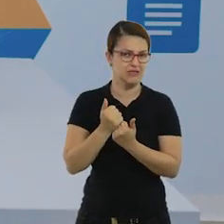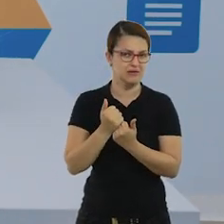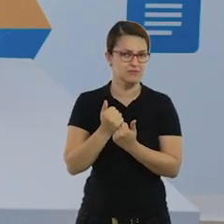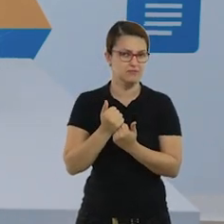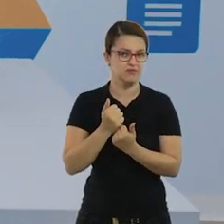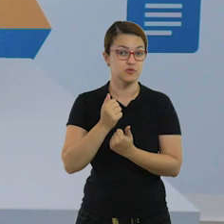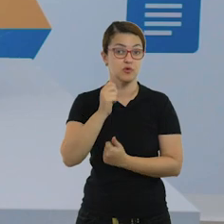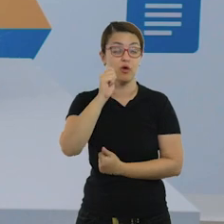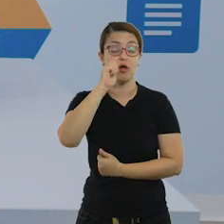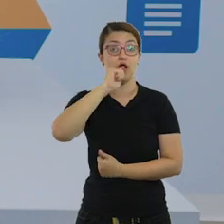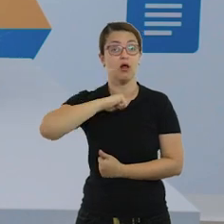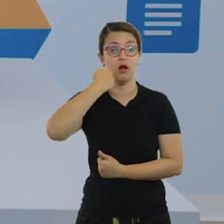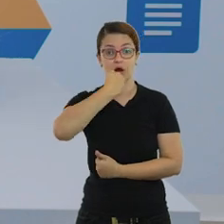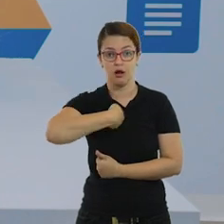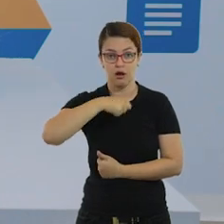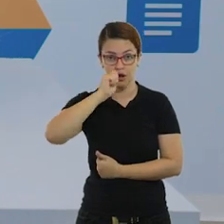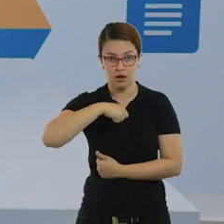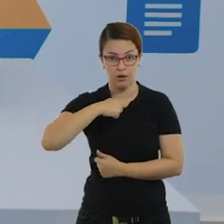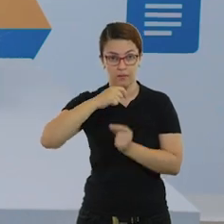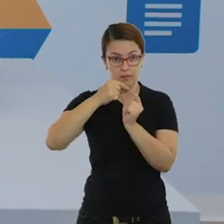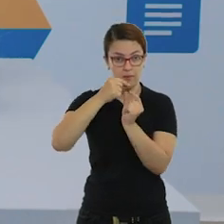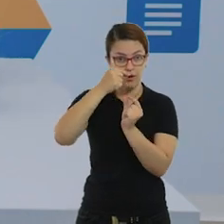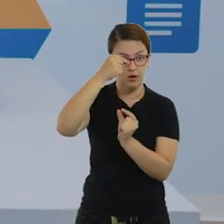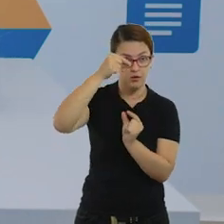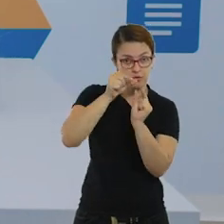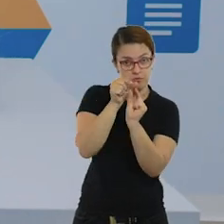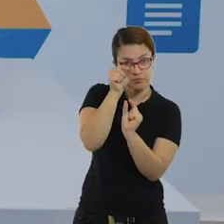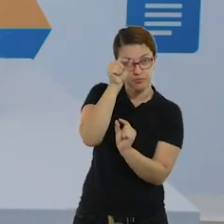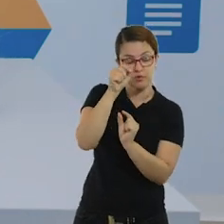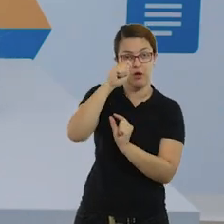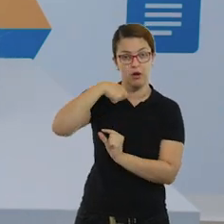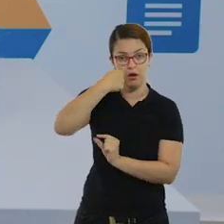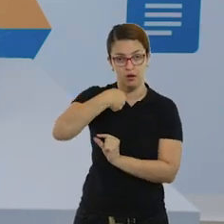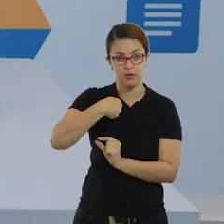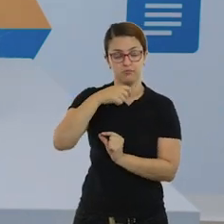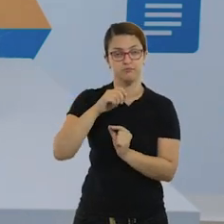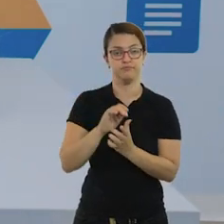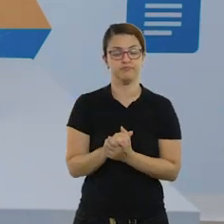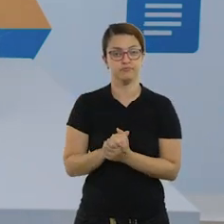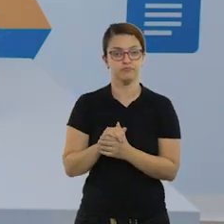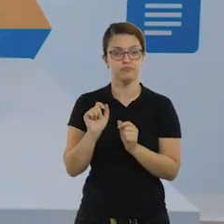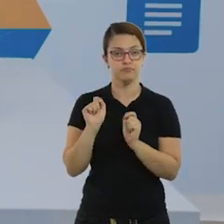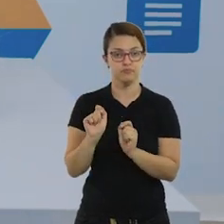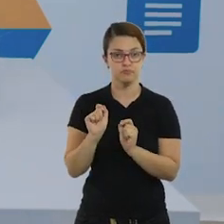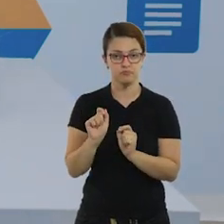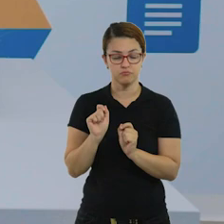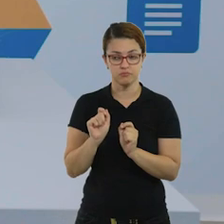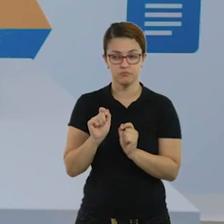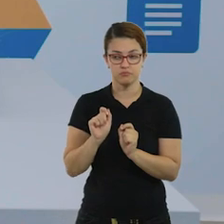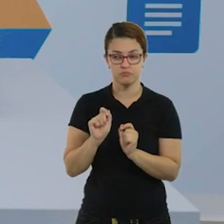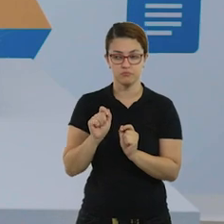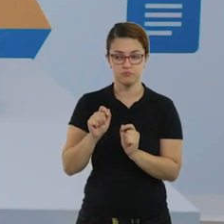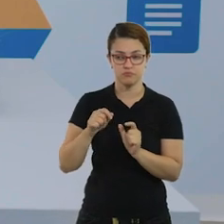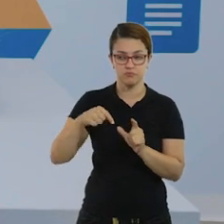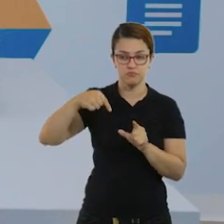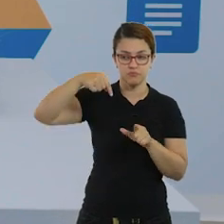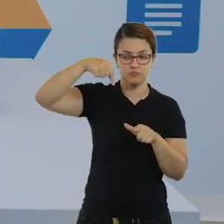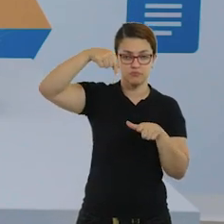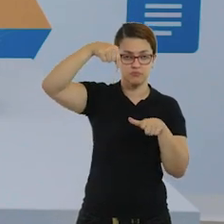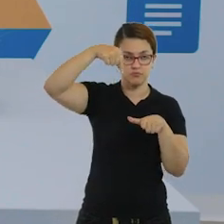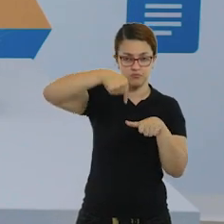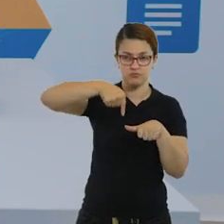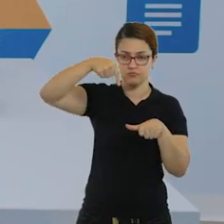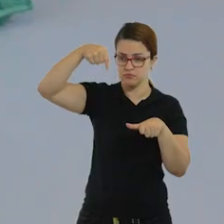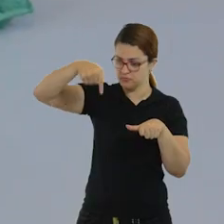sorvete, né? No caso, você não vai furar com chave de fenda, você vai furar com uma faquinha mesmo. E é a